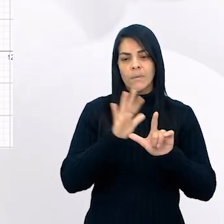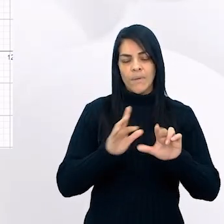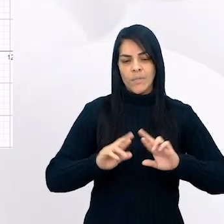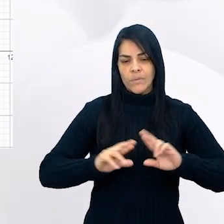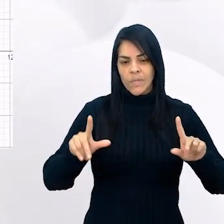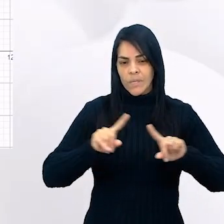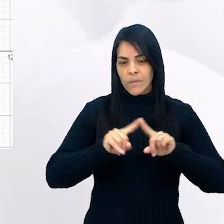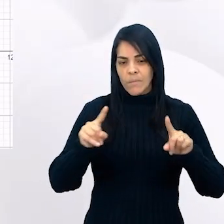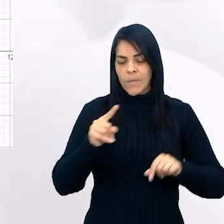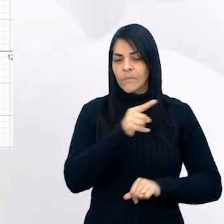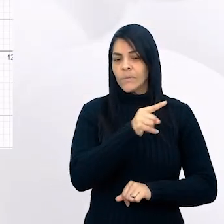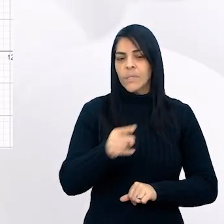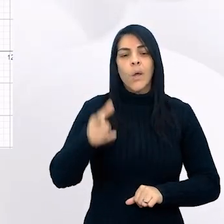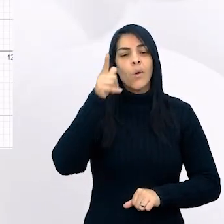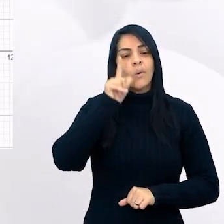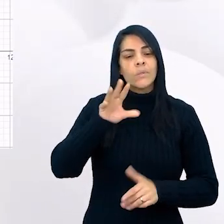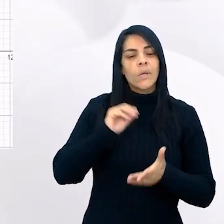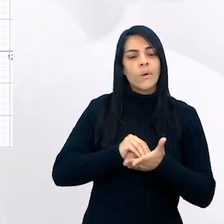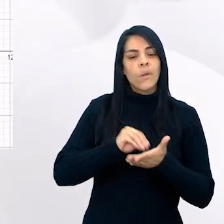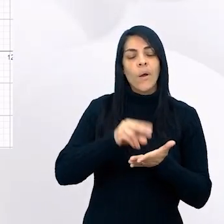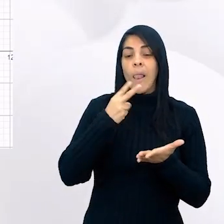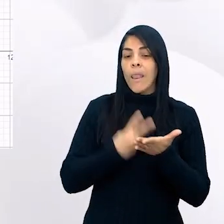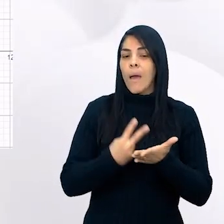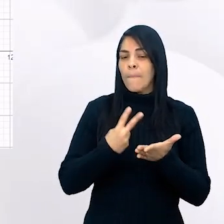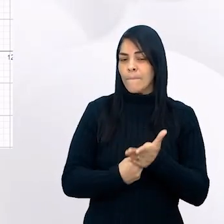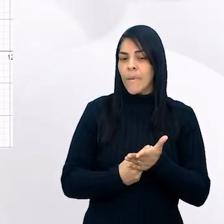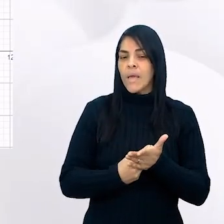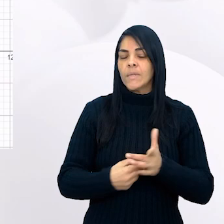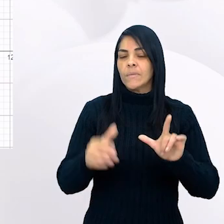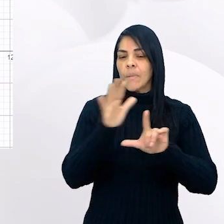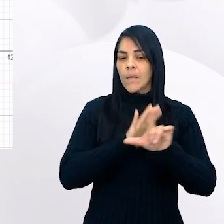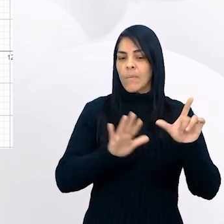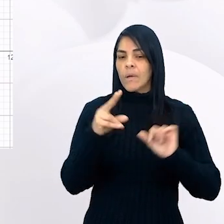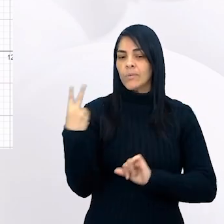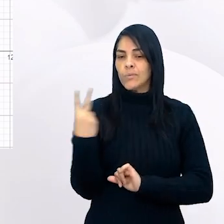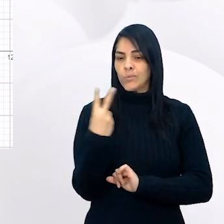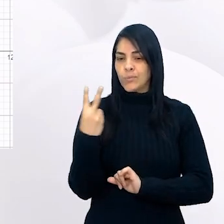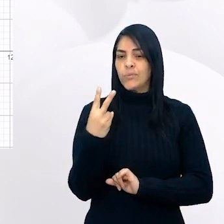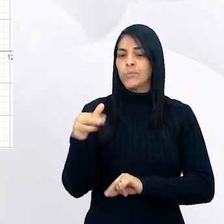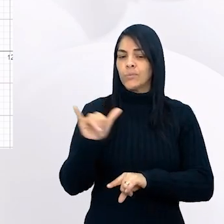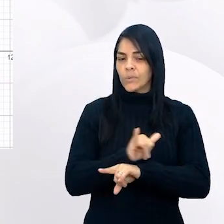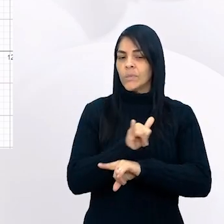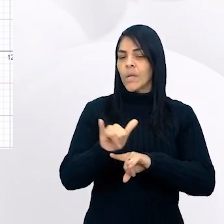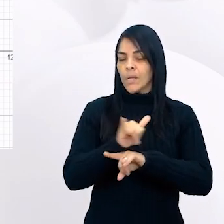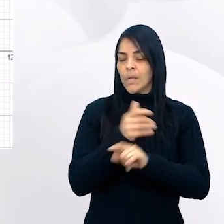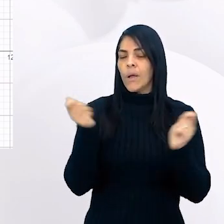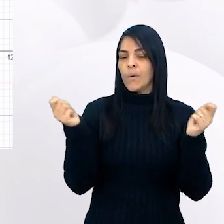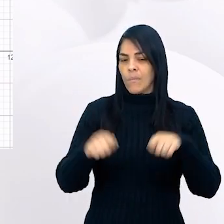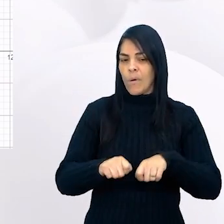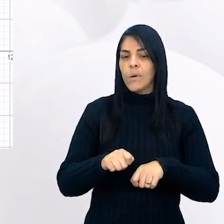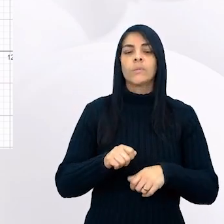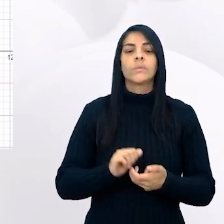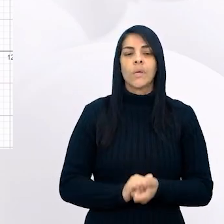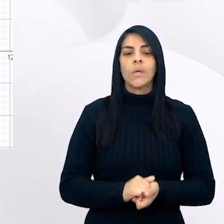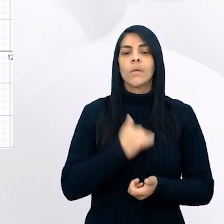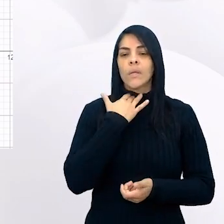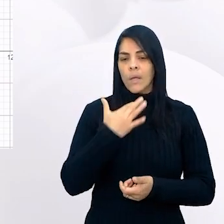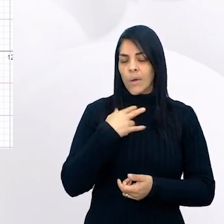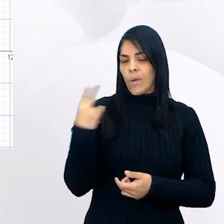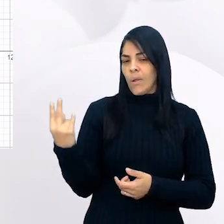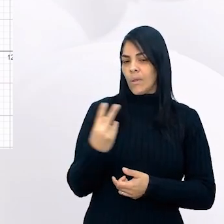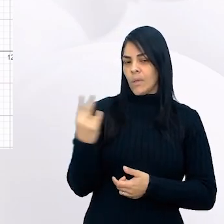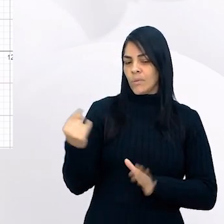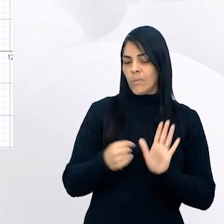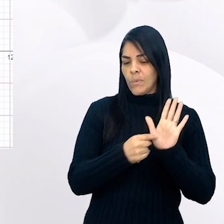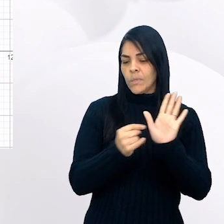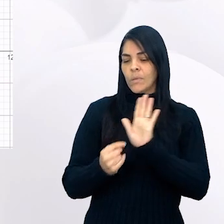você pode colocar numa mesma imagem as duas funções, né, colocando cor nas duas e identificando,